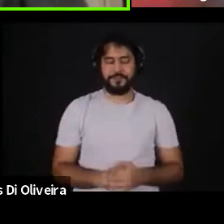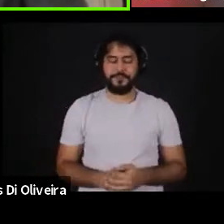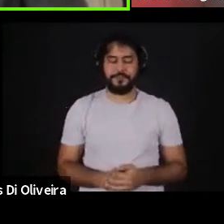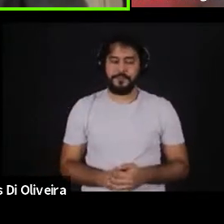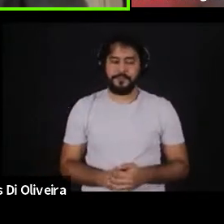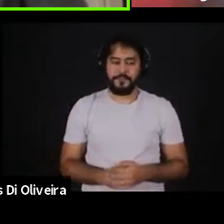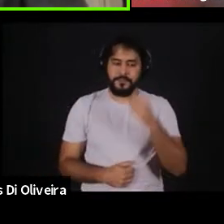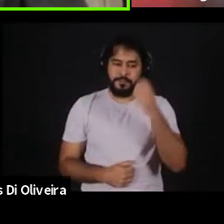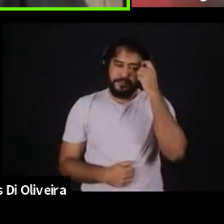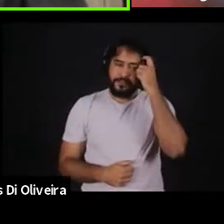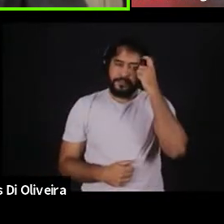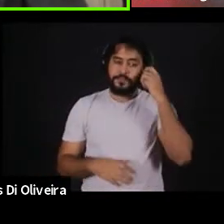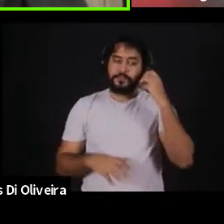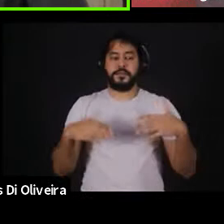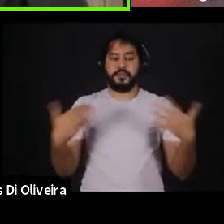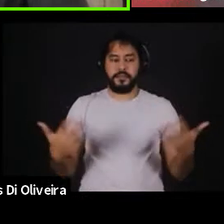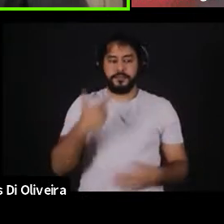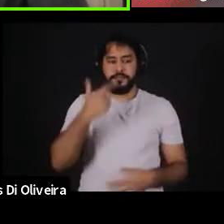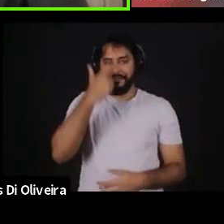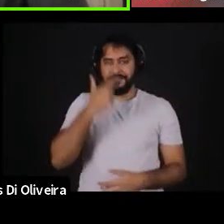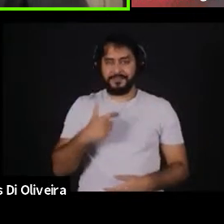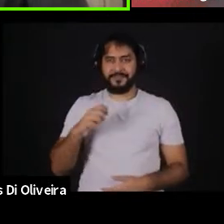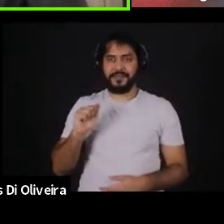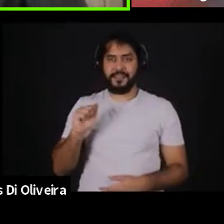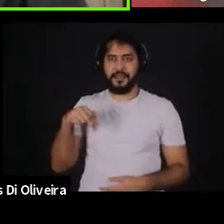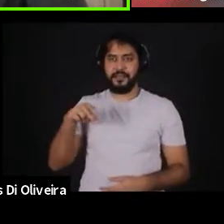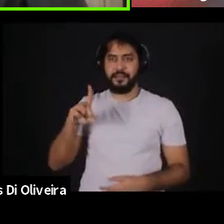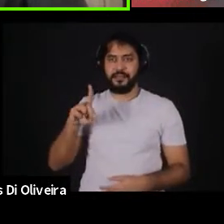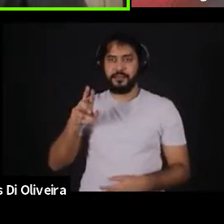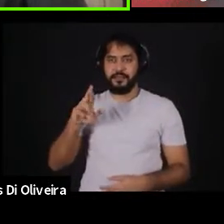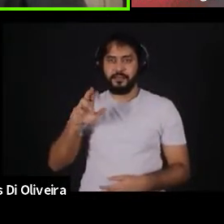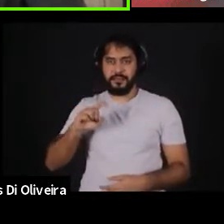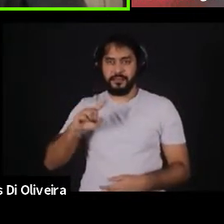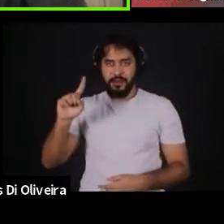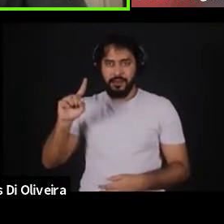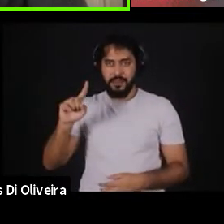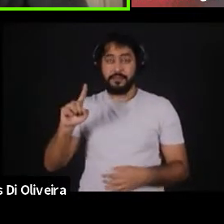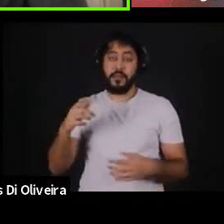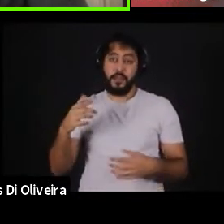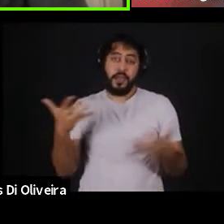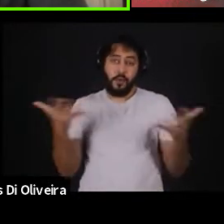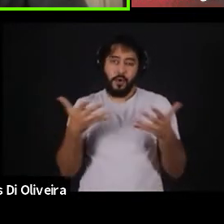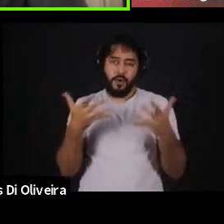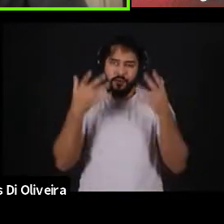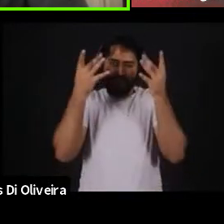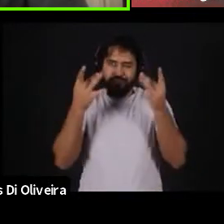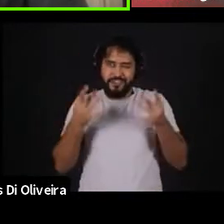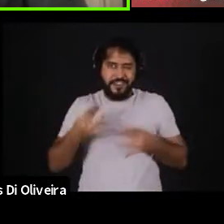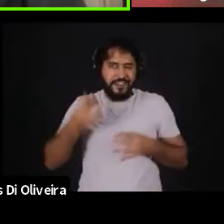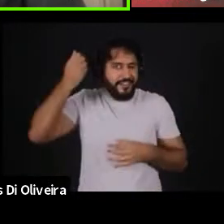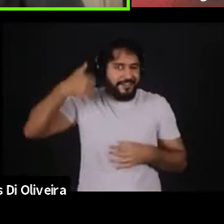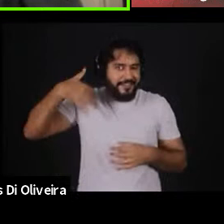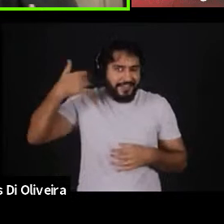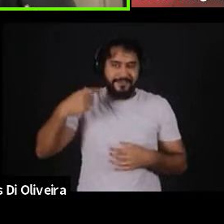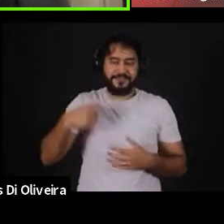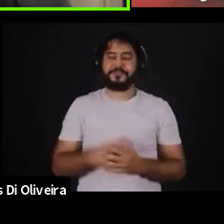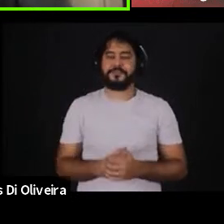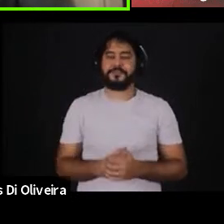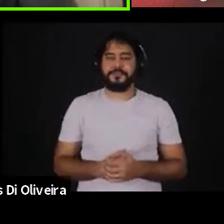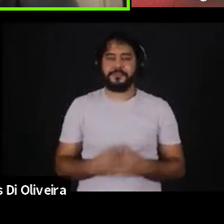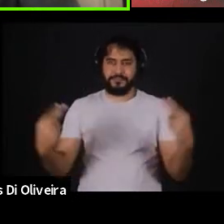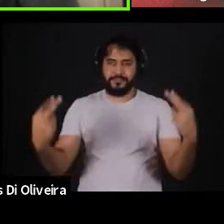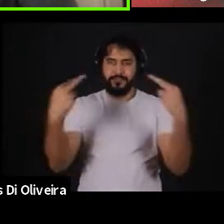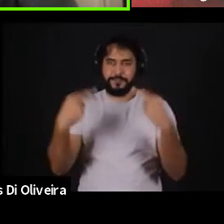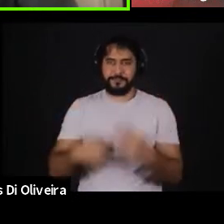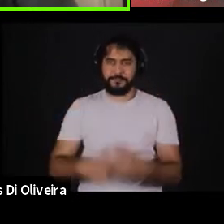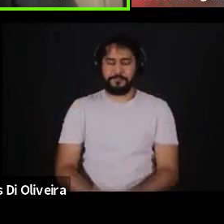Eu sou o André Lepec. Antes de mais, vou me descrever e depois agradecer. Então, sou